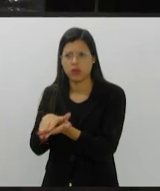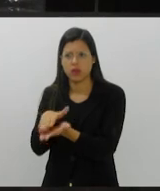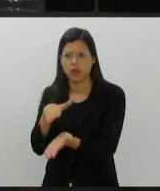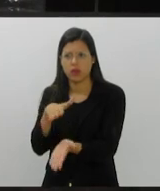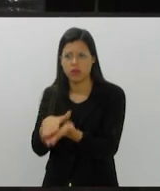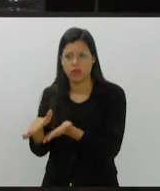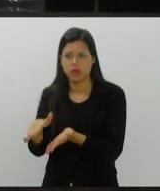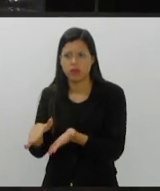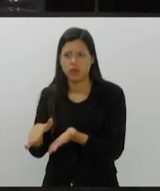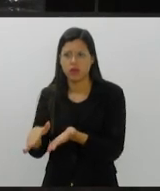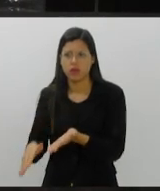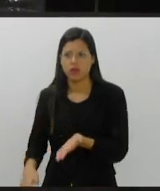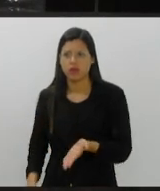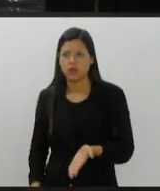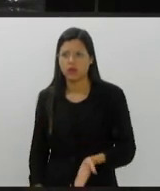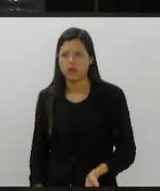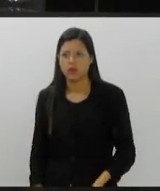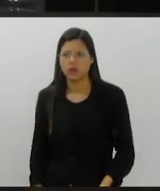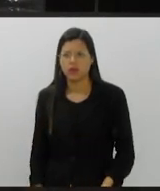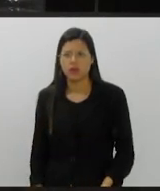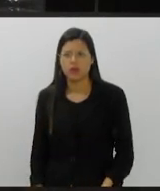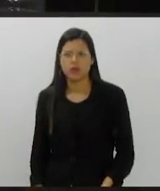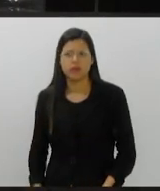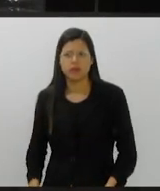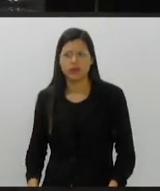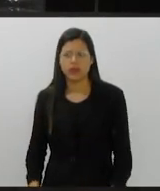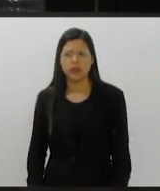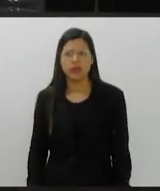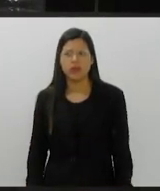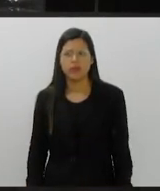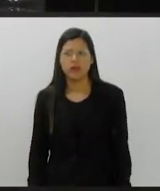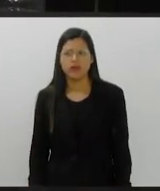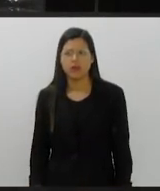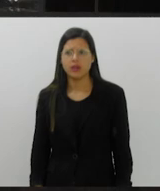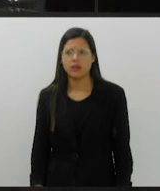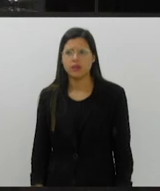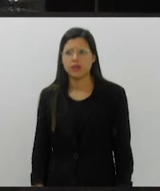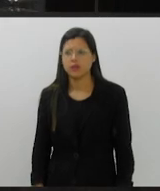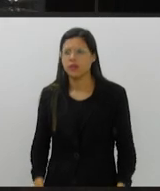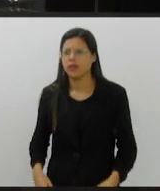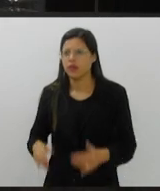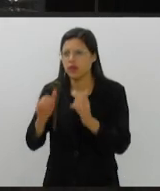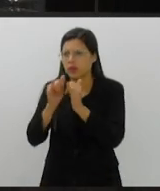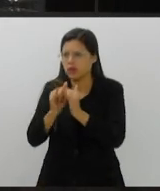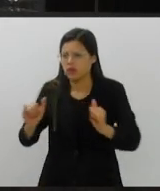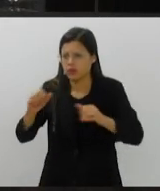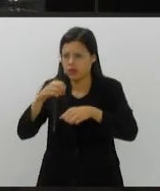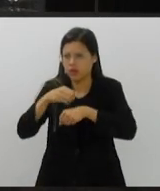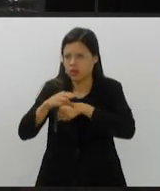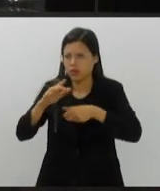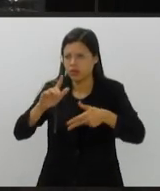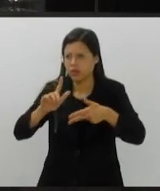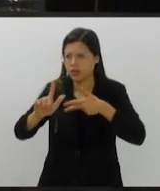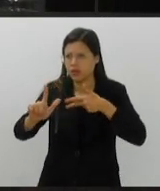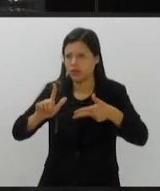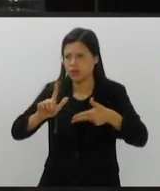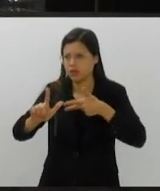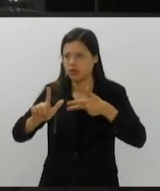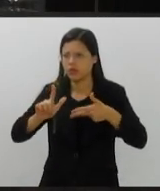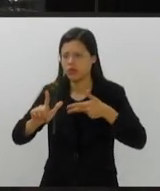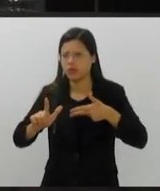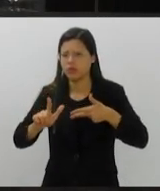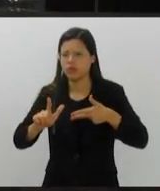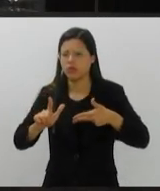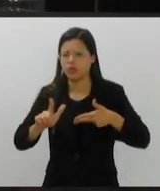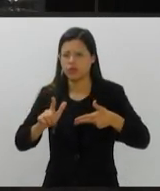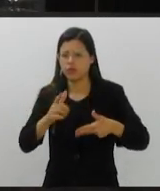publicação e será feitas as devidas correções. Anuncio indicação legislativa número 283, de